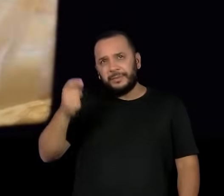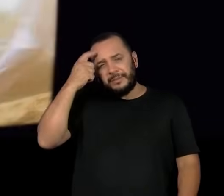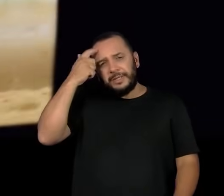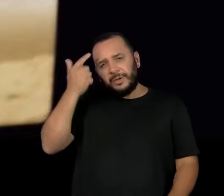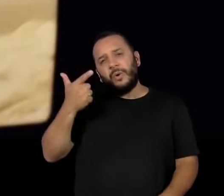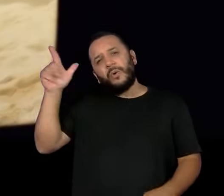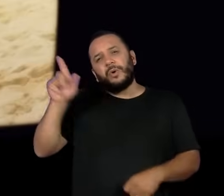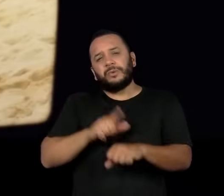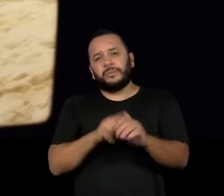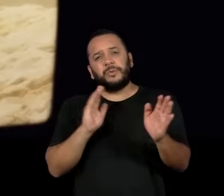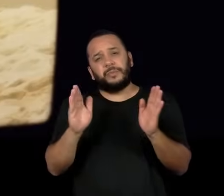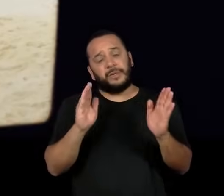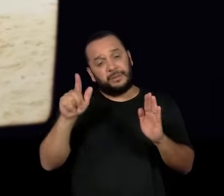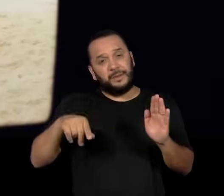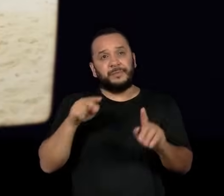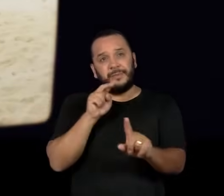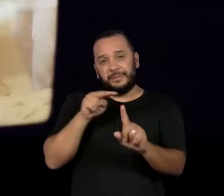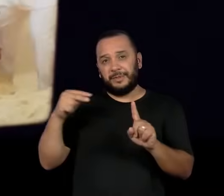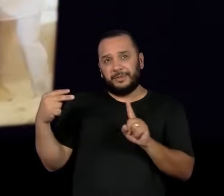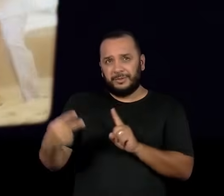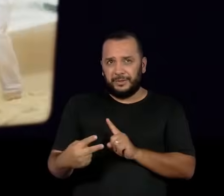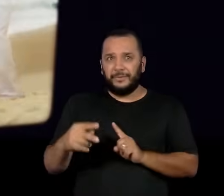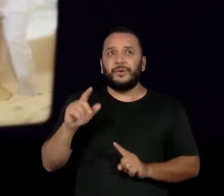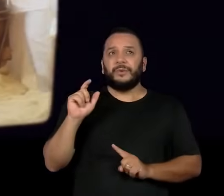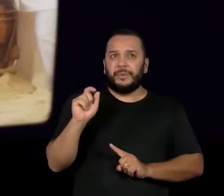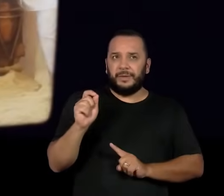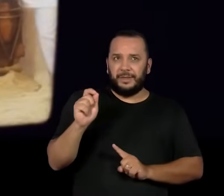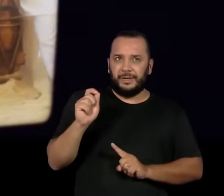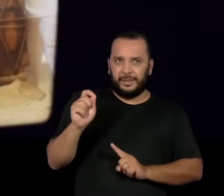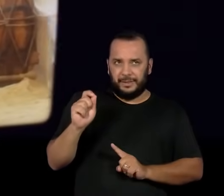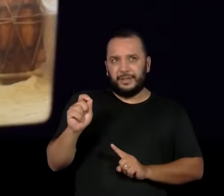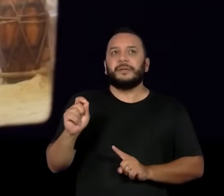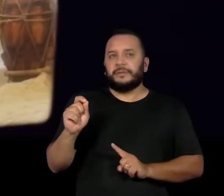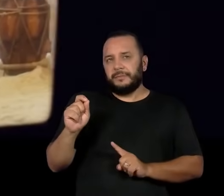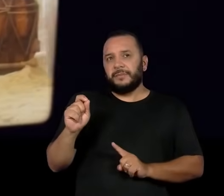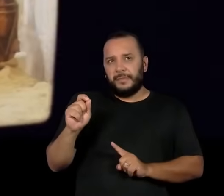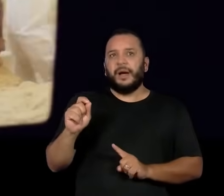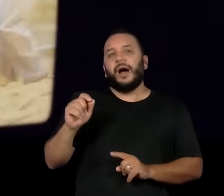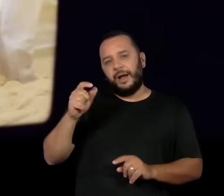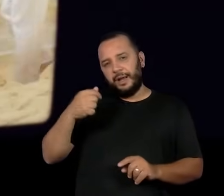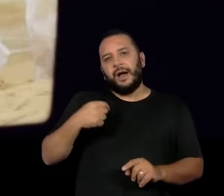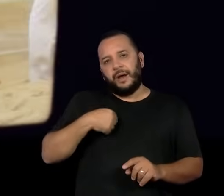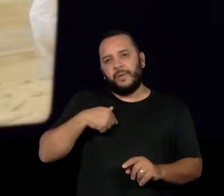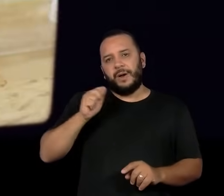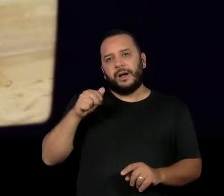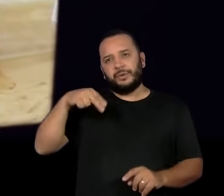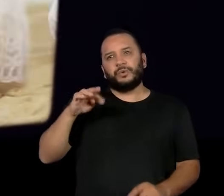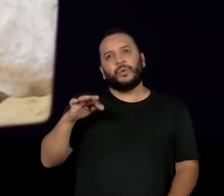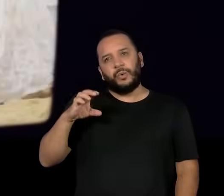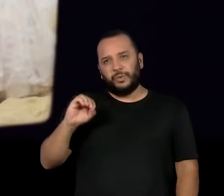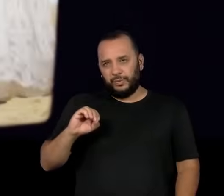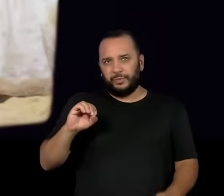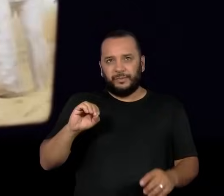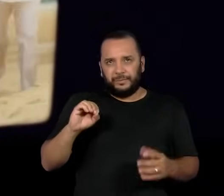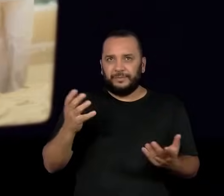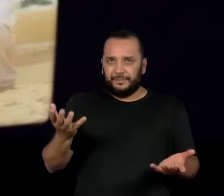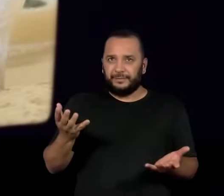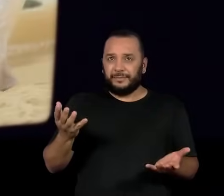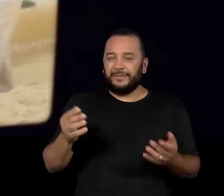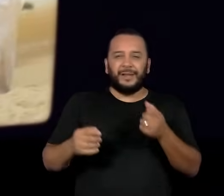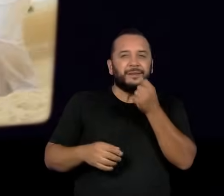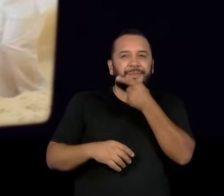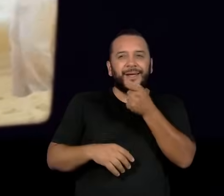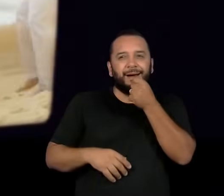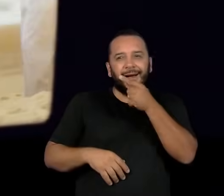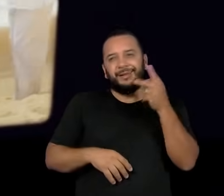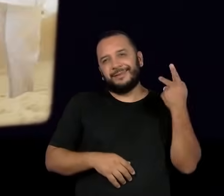Trapalhões, é da ótica e do nosso ponto de vista em relação ao Antônio Carlos, com a relação com o todo. Então, as